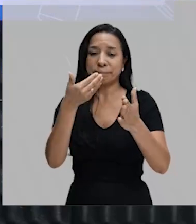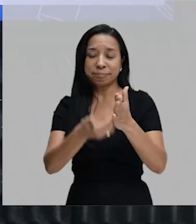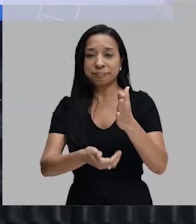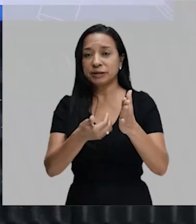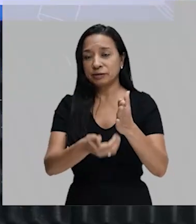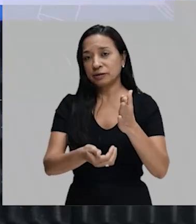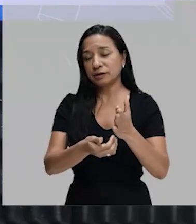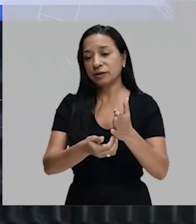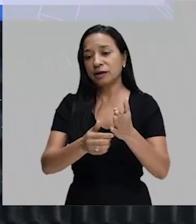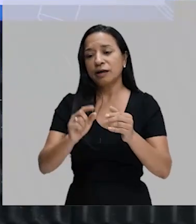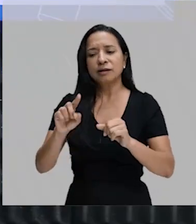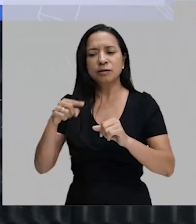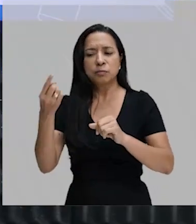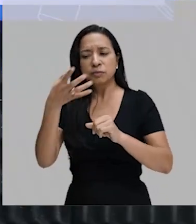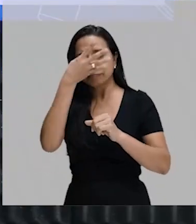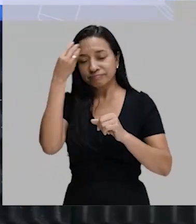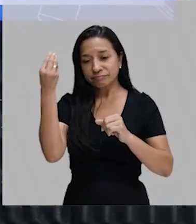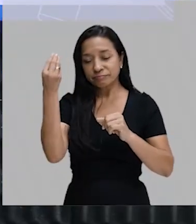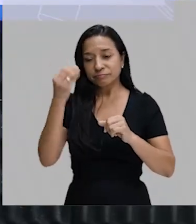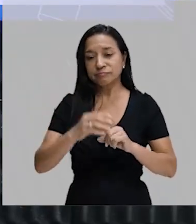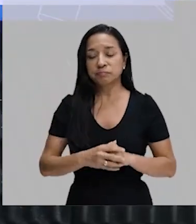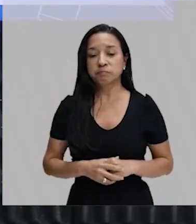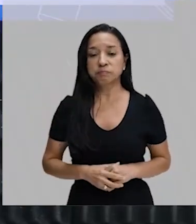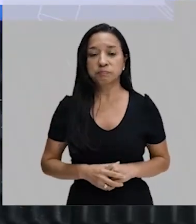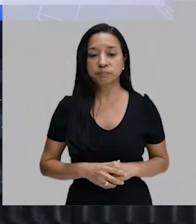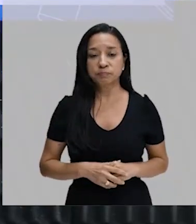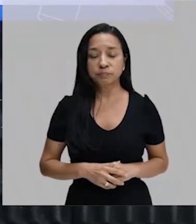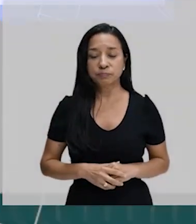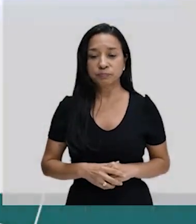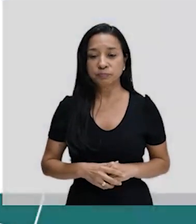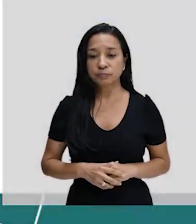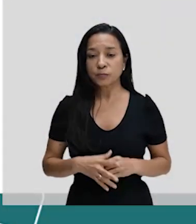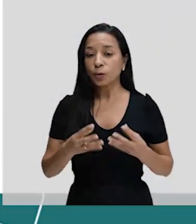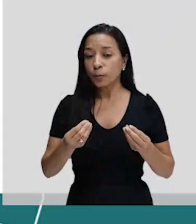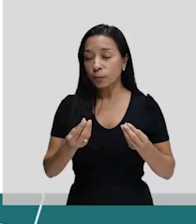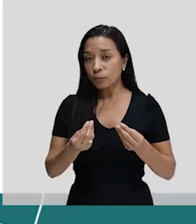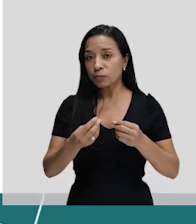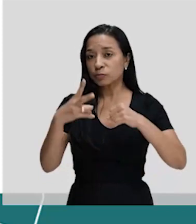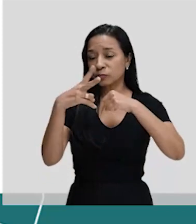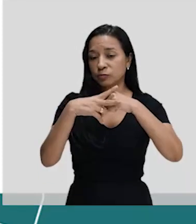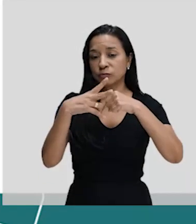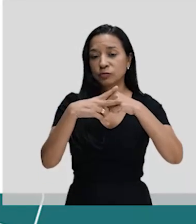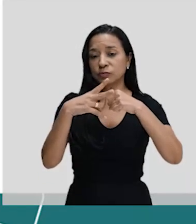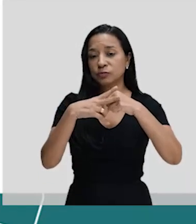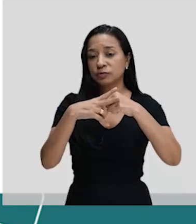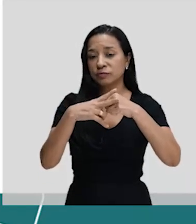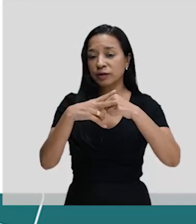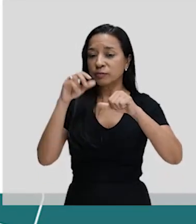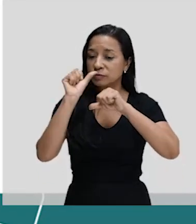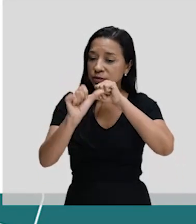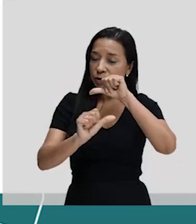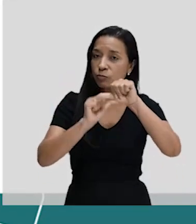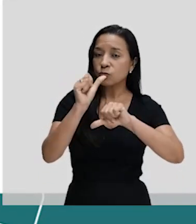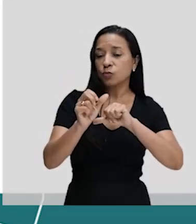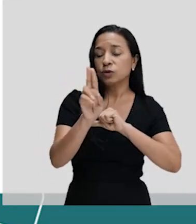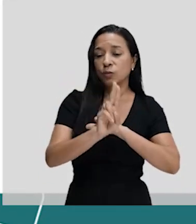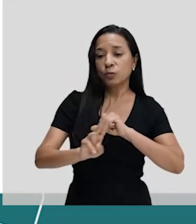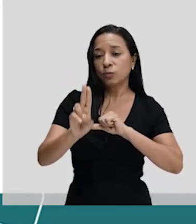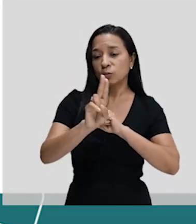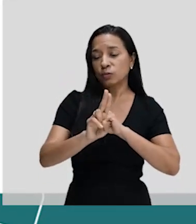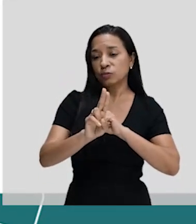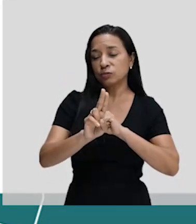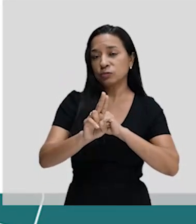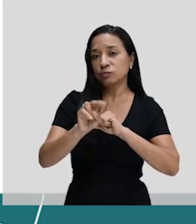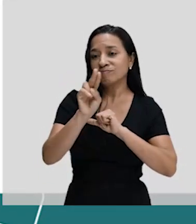decorar, daqui a um tempo você esquece, tá certo? São muitos os verbos irregulares em espanhol. A lista deveria incluir